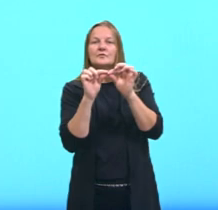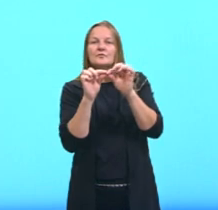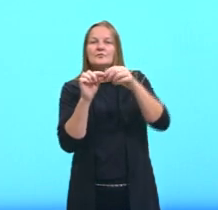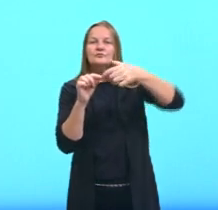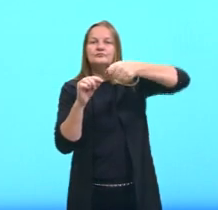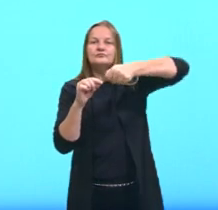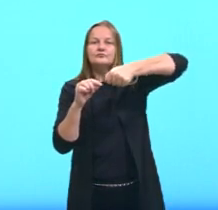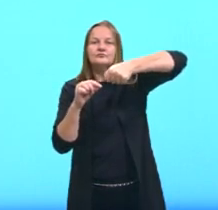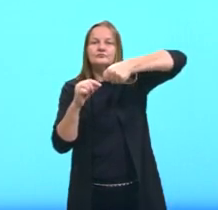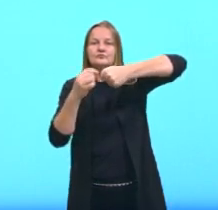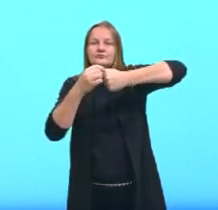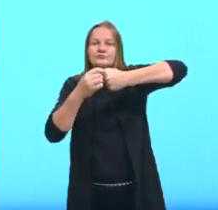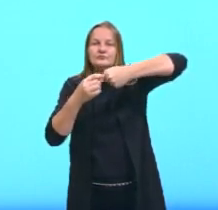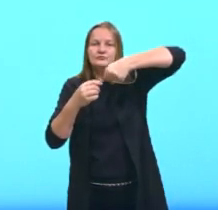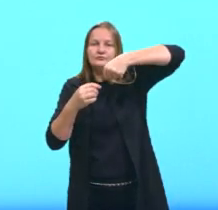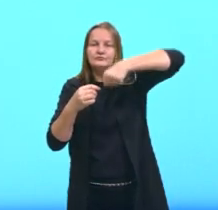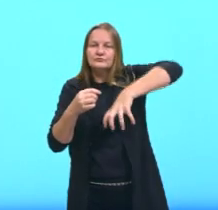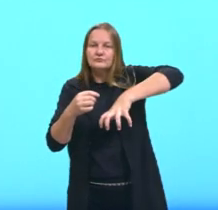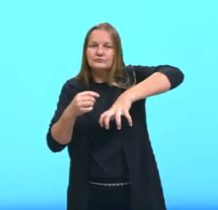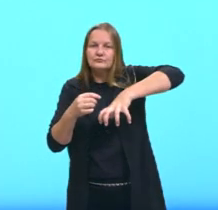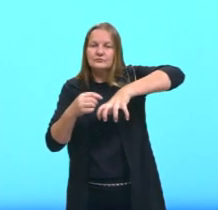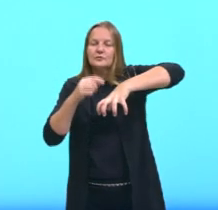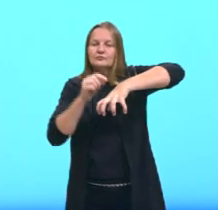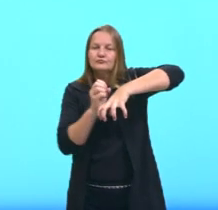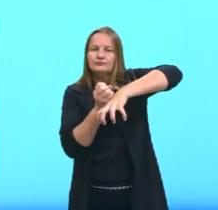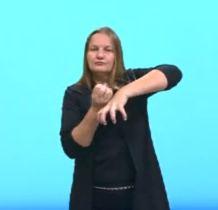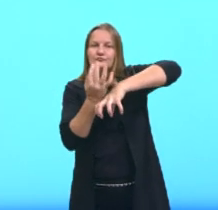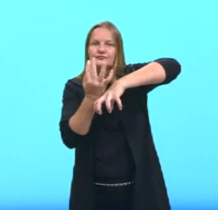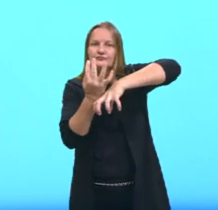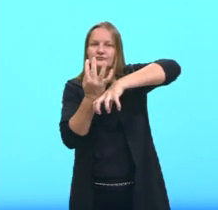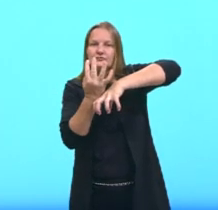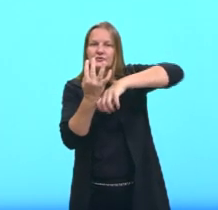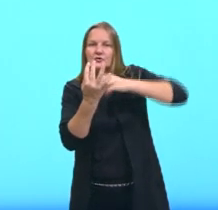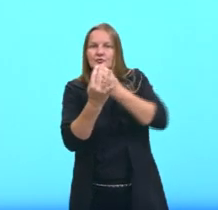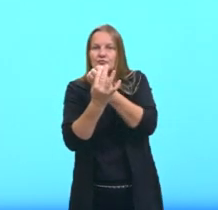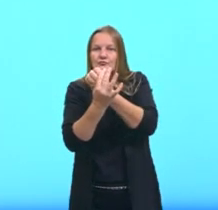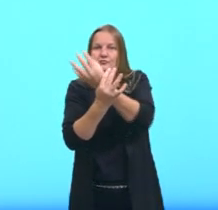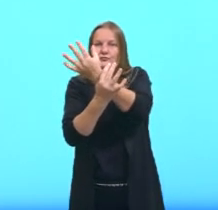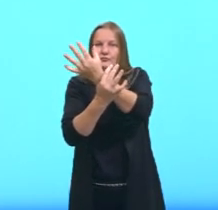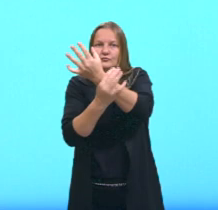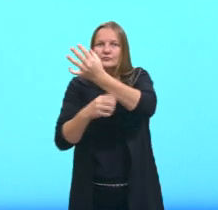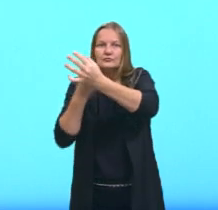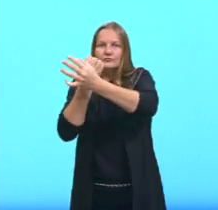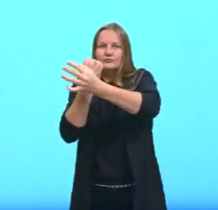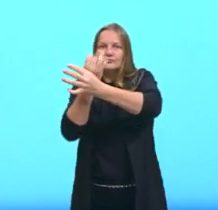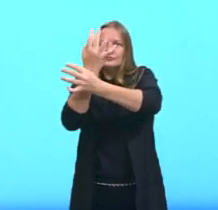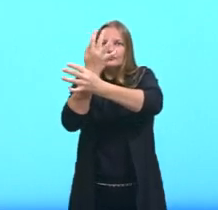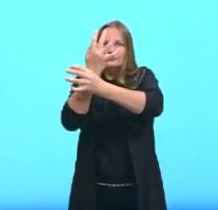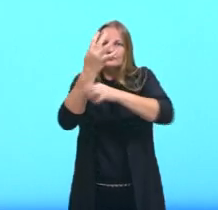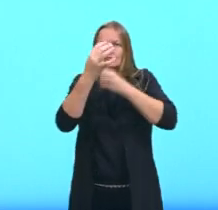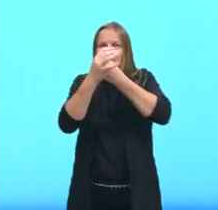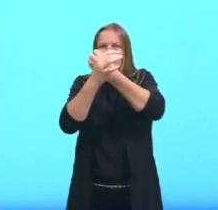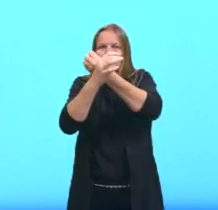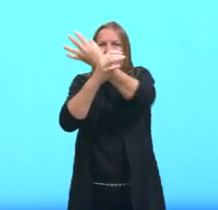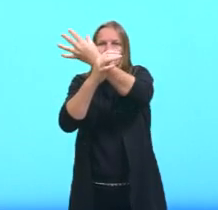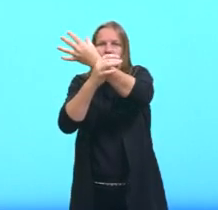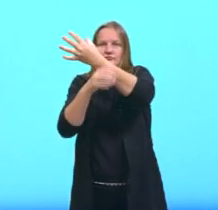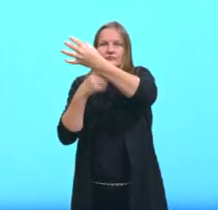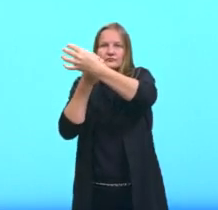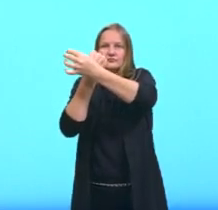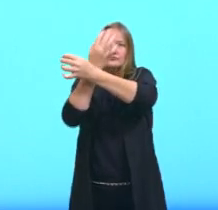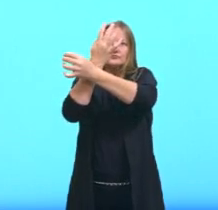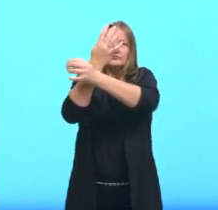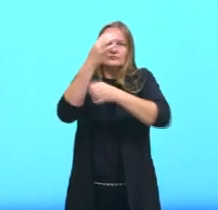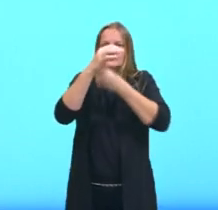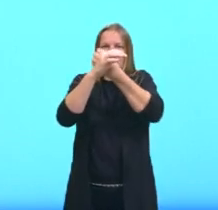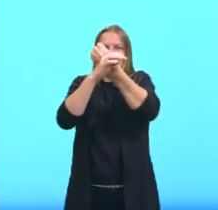aqui Surgiu uma nova espécie foram as briófitas certo depois aqui continuando no